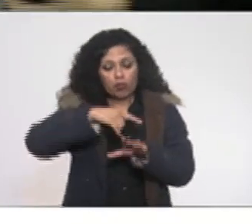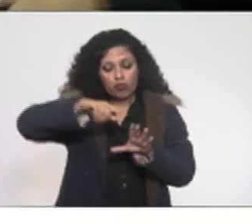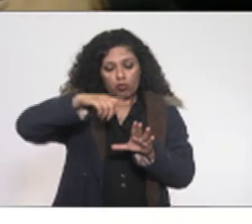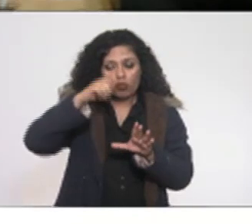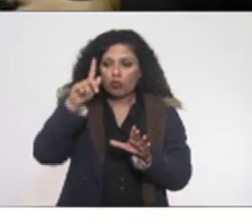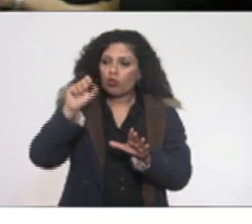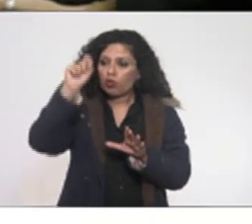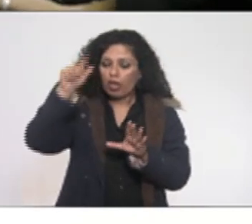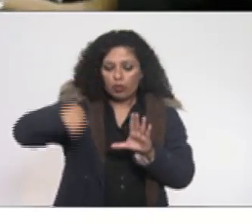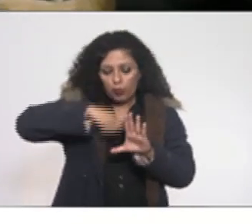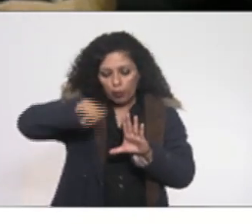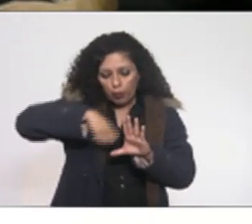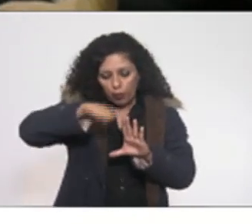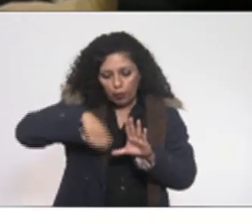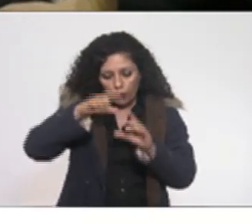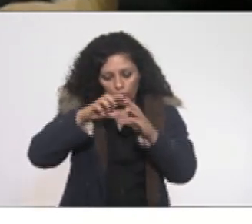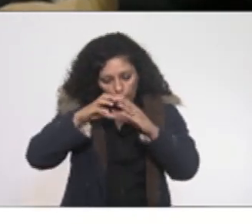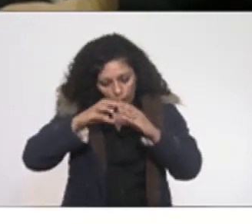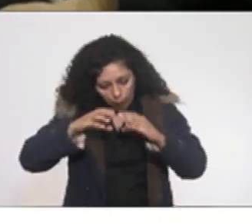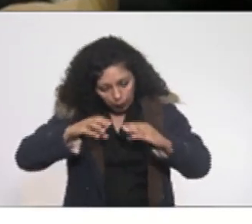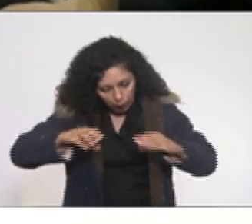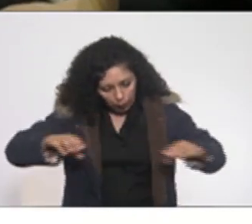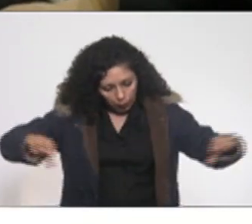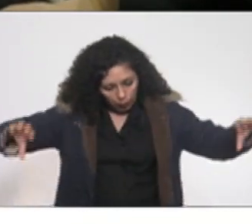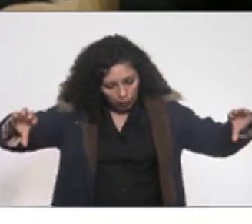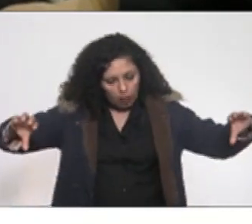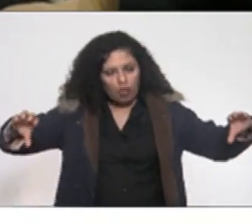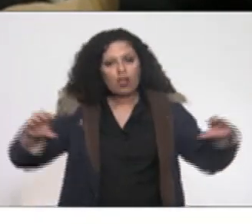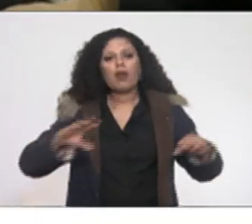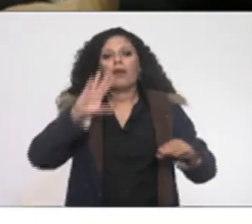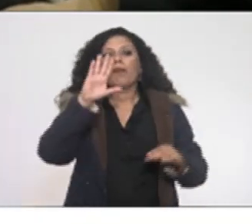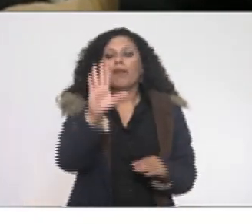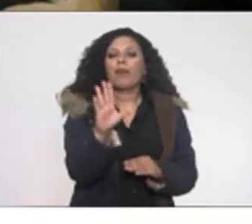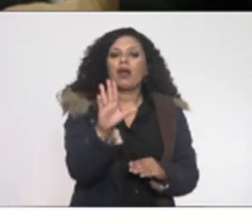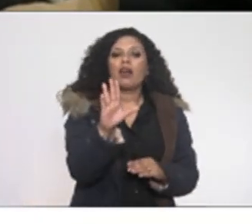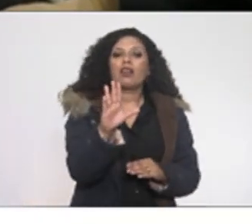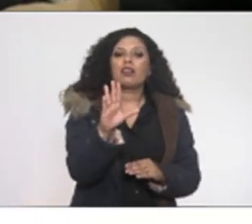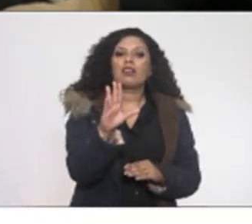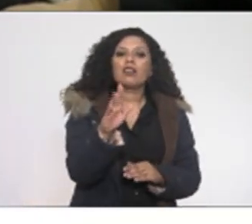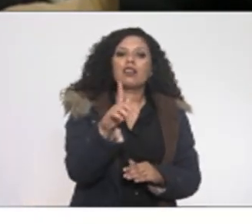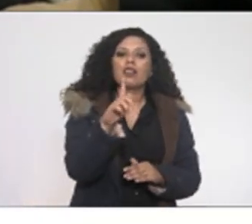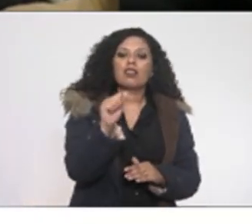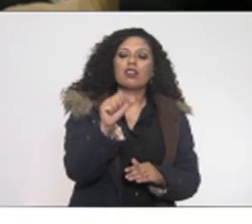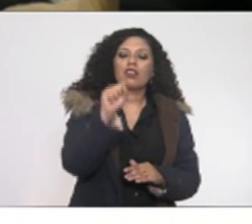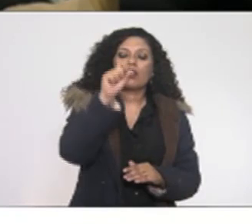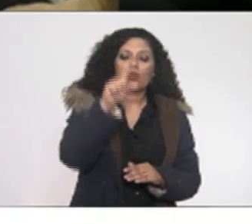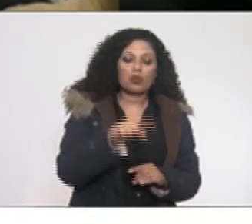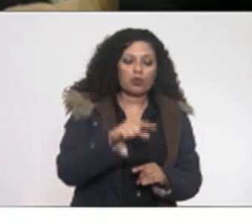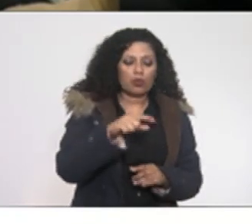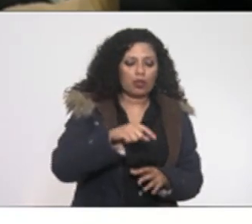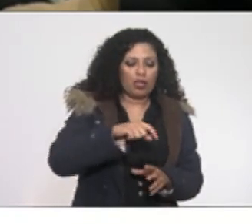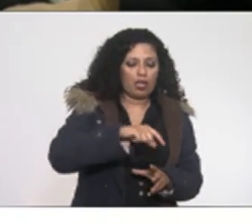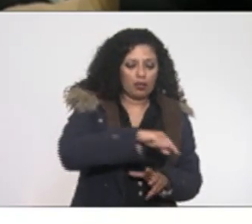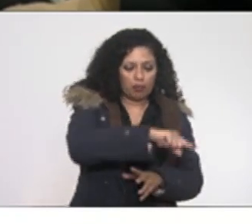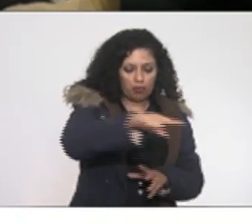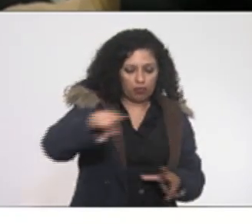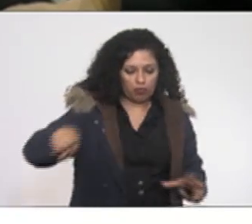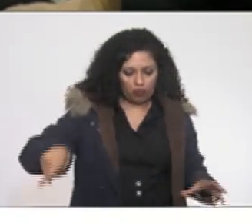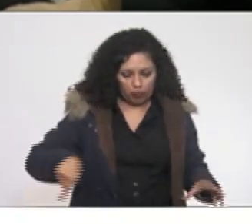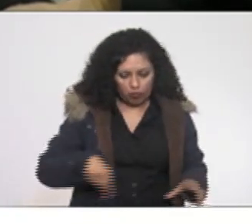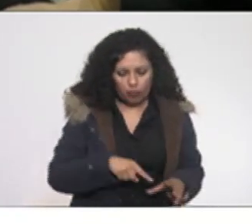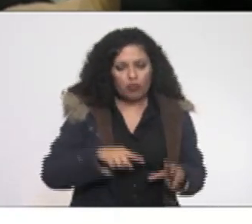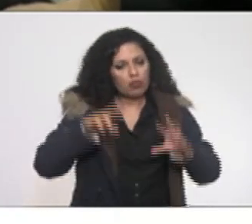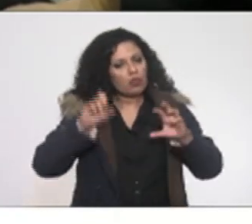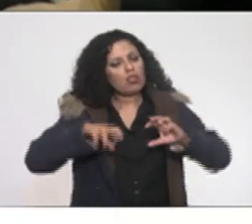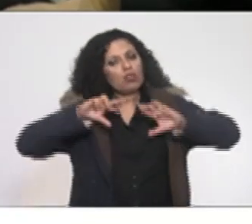gás de botijão é gás de petróleo, gás liquefeito de petróleo. Então, são as frações pesadas do